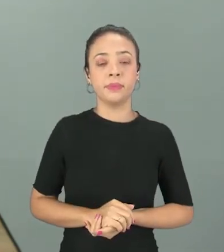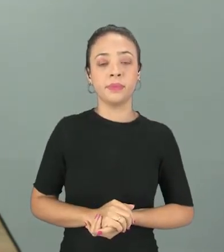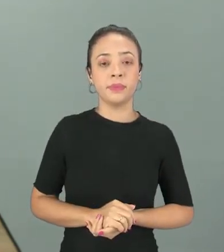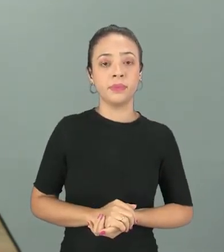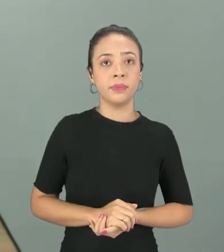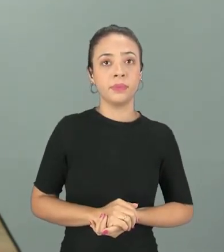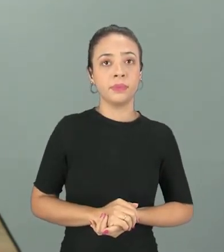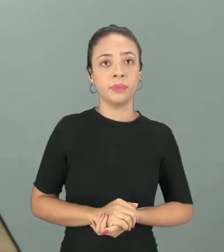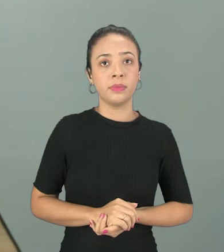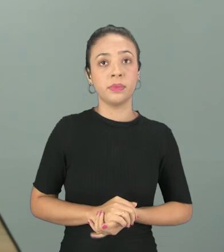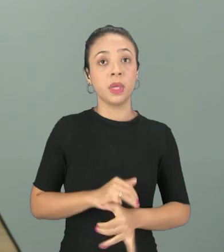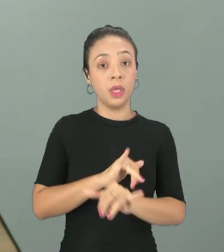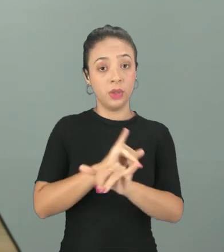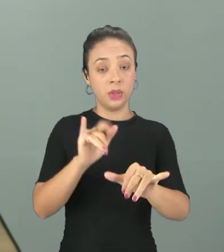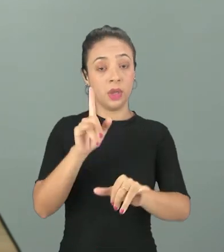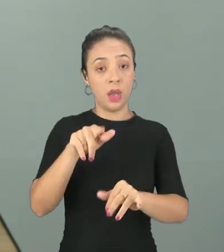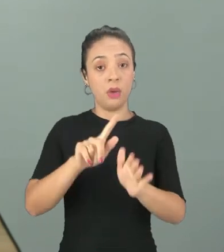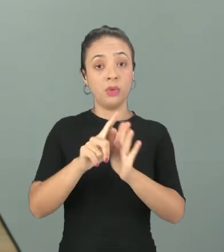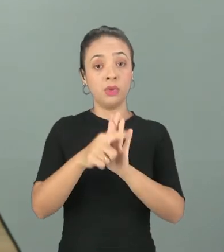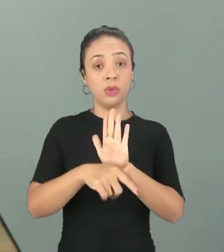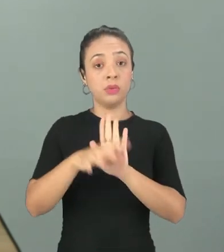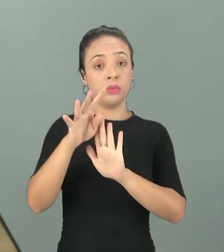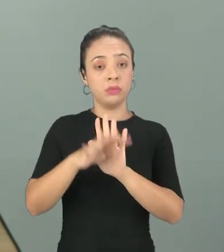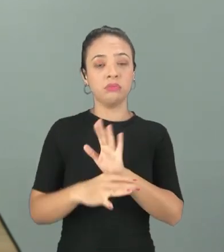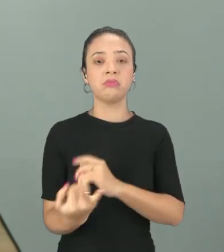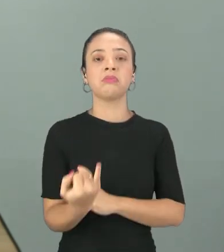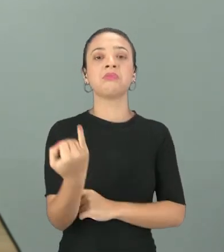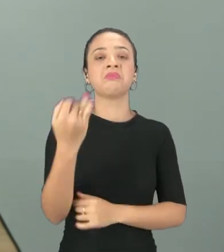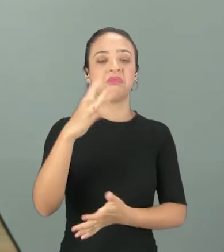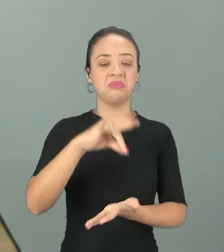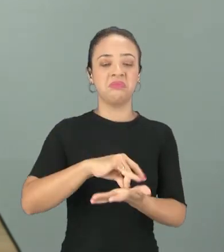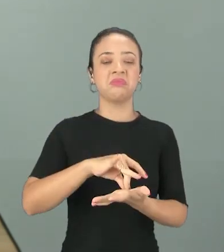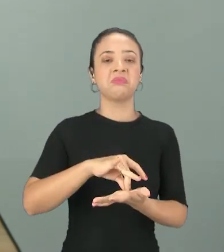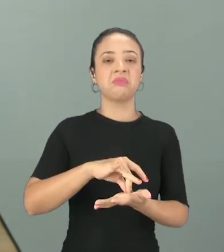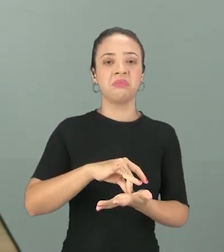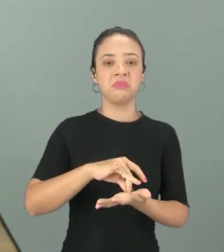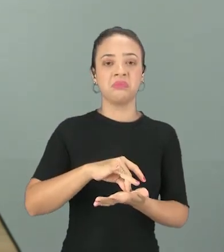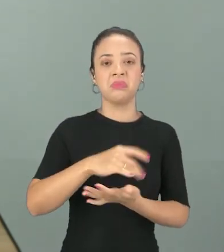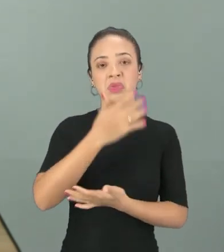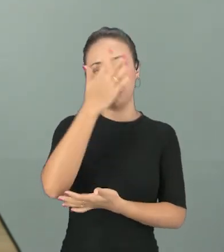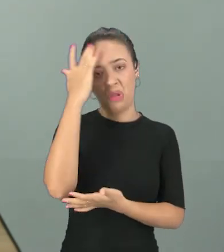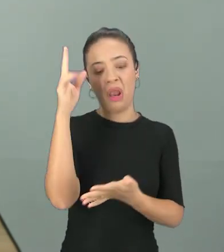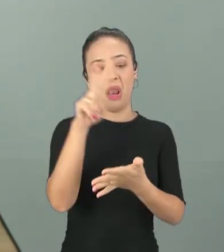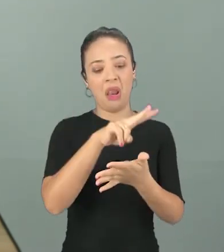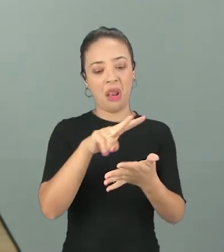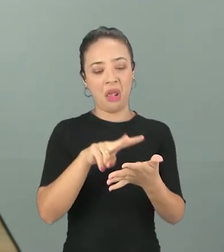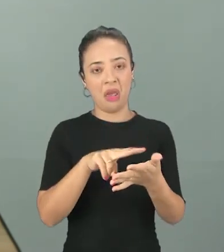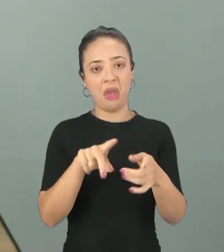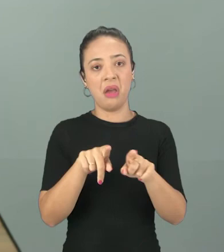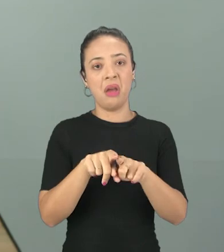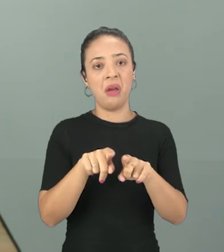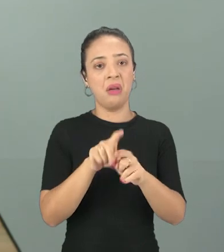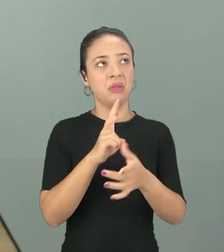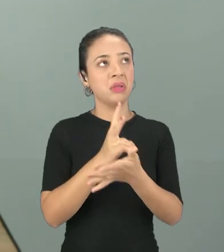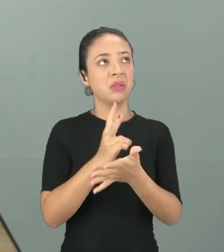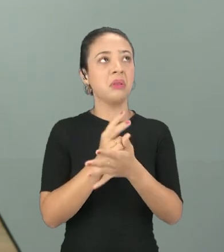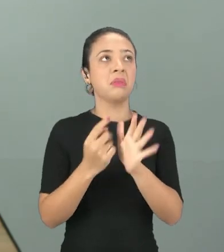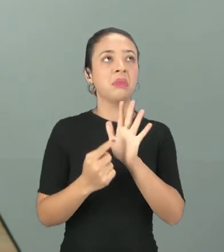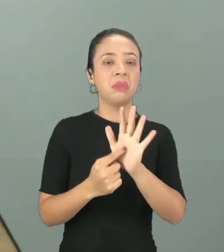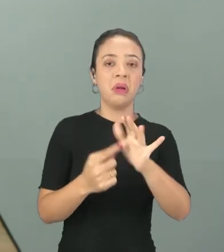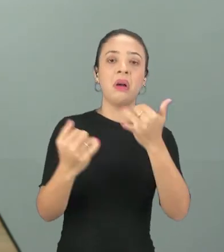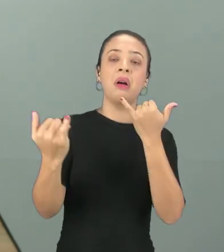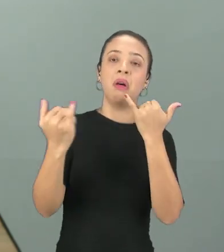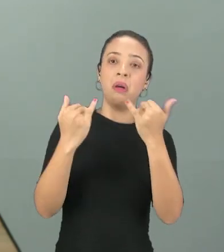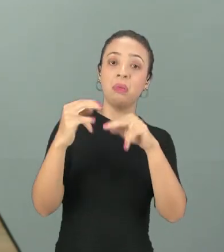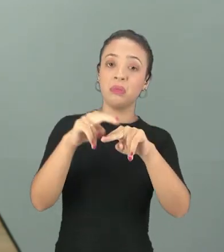notícia é um gênero textual bastante importante ao leitor e nos traz sempre informações, e é